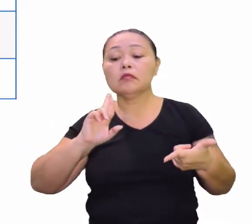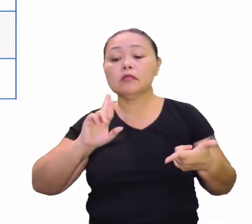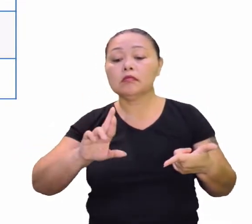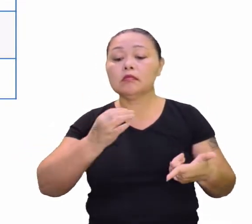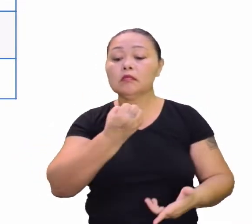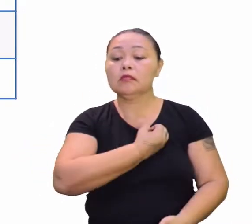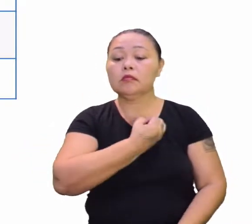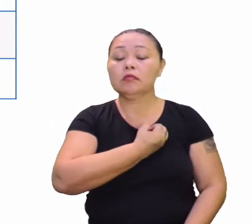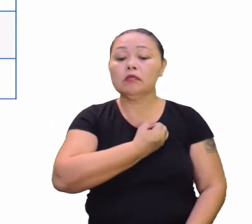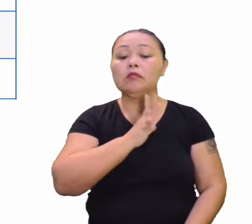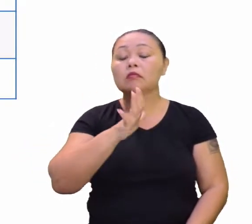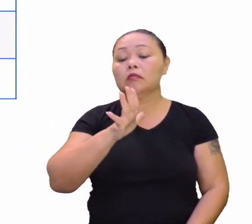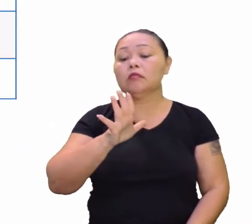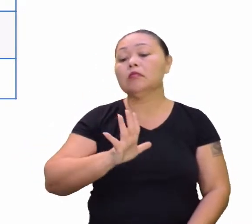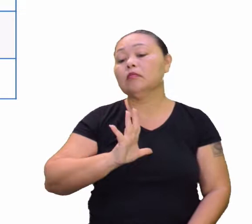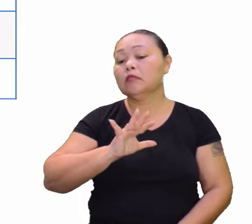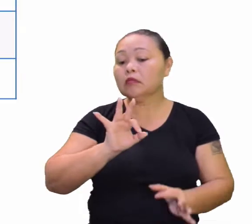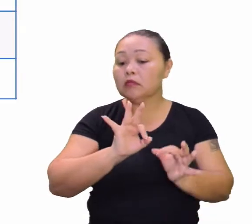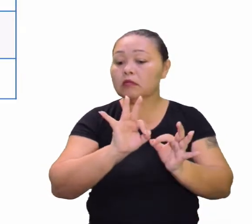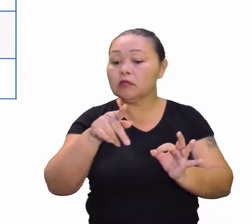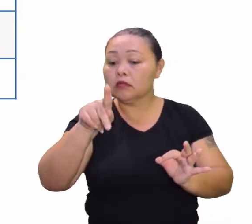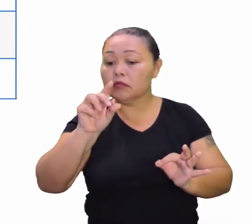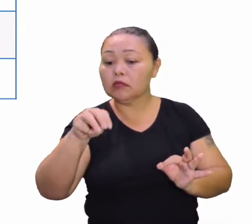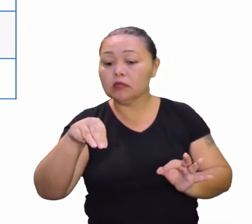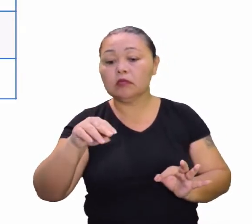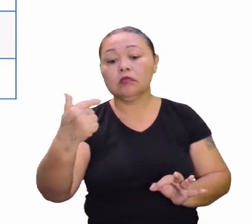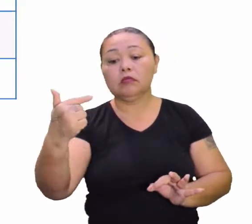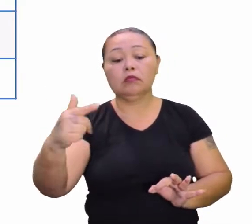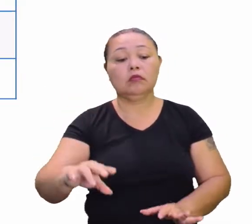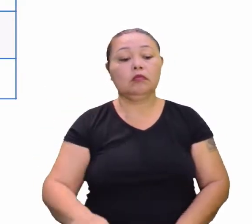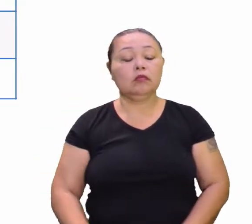de habitantes por quilômetro quadrado.